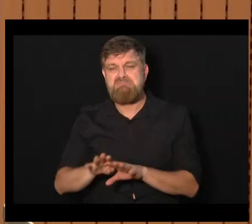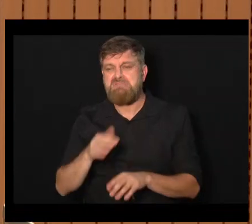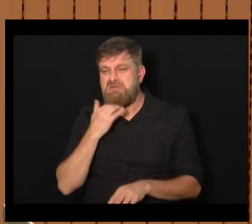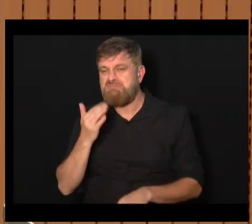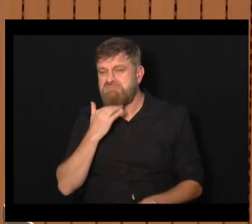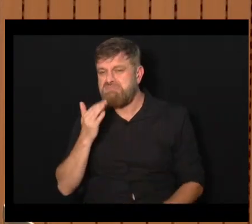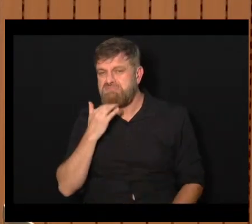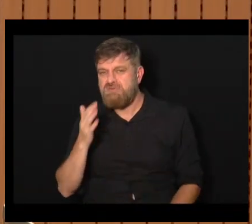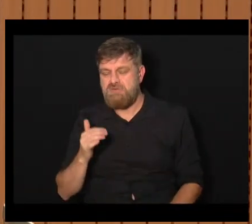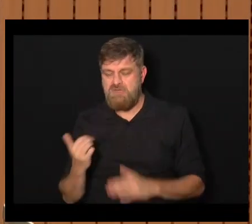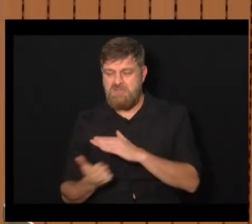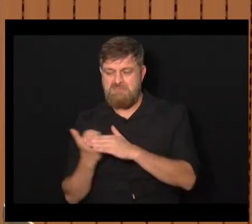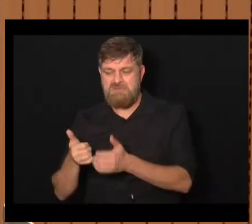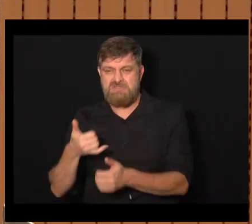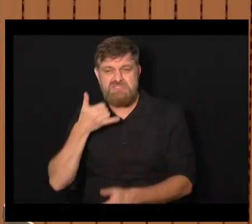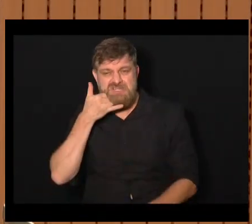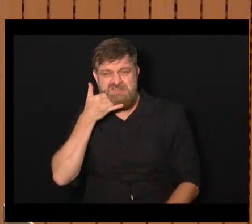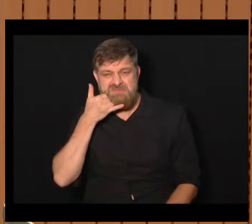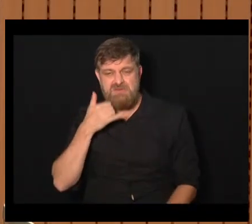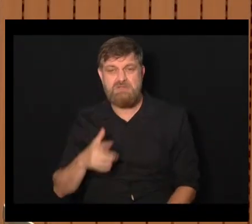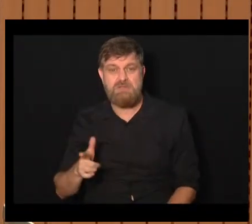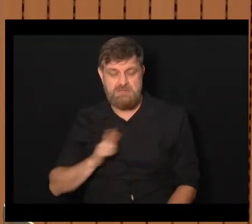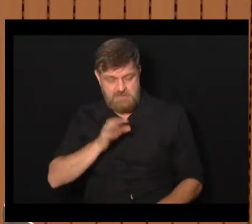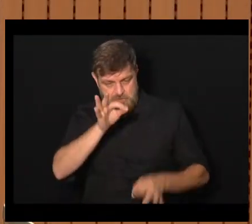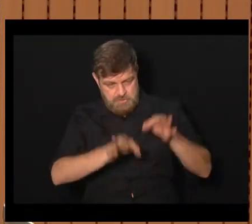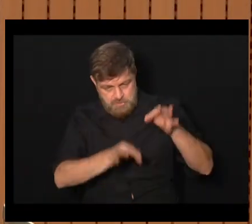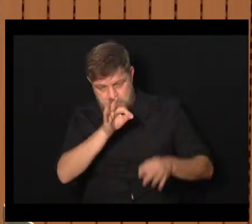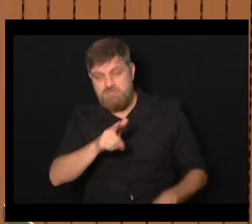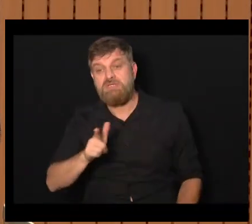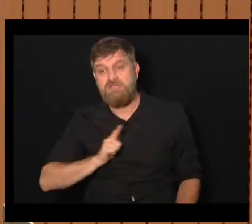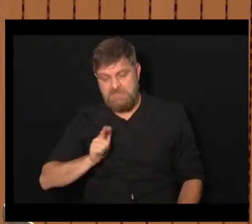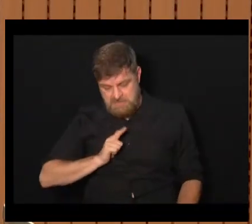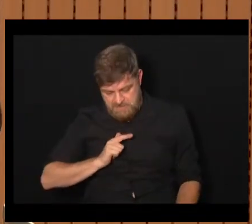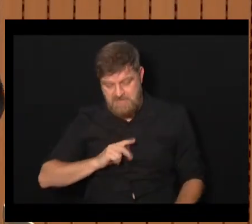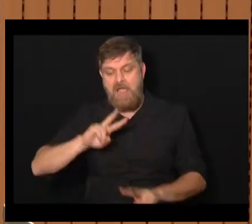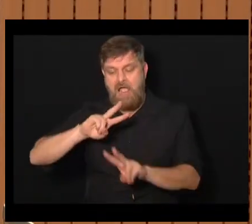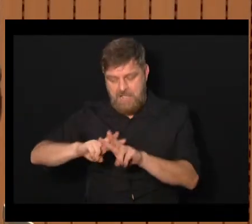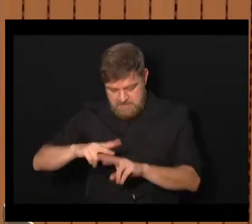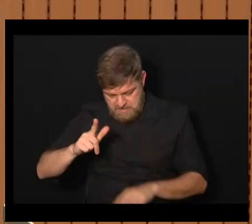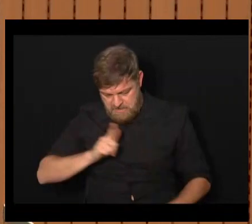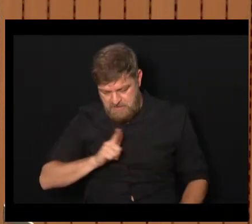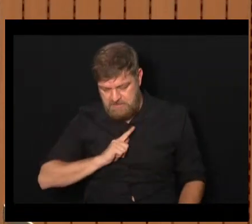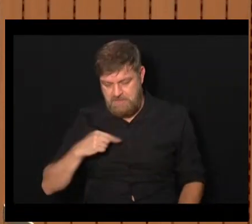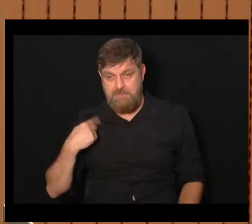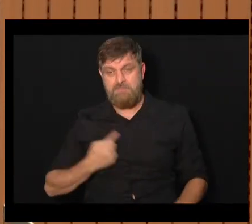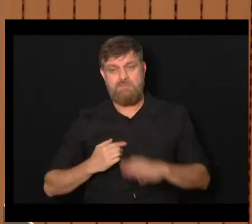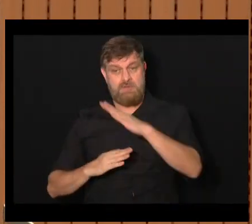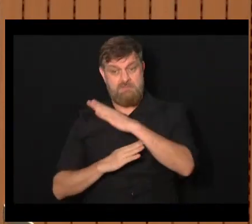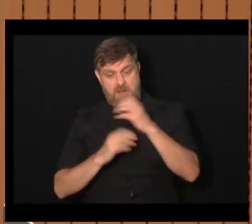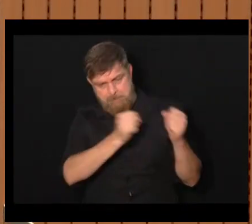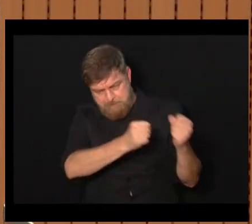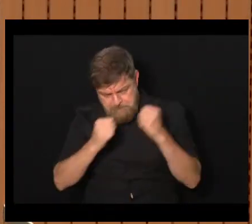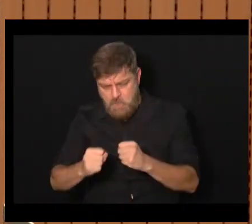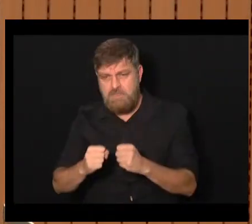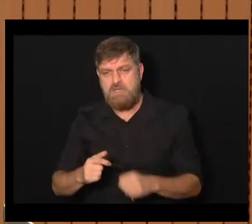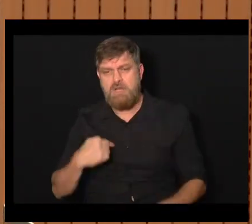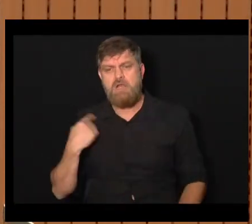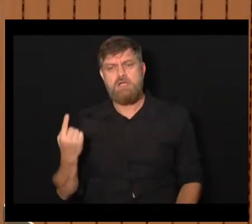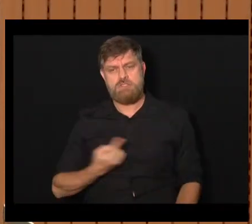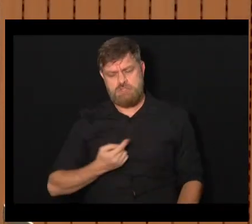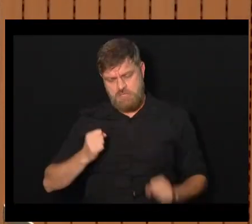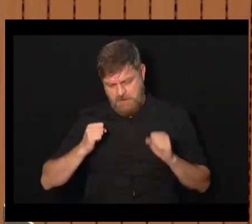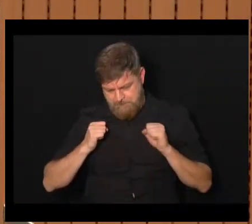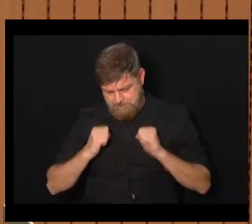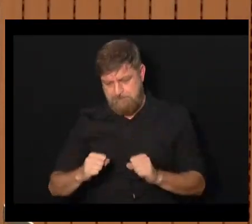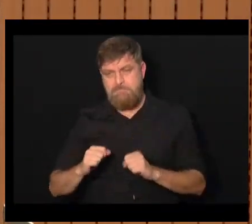previdência. Existe justiça, existe cadeia, e essa casa tem o poder para isso. Nós precisamos, se